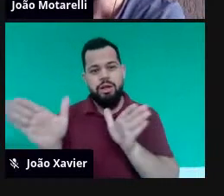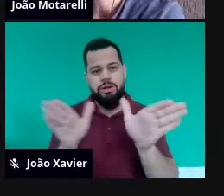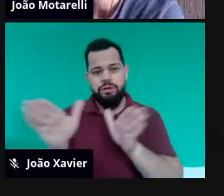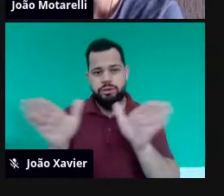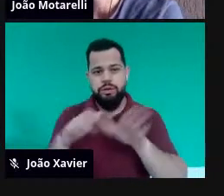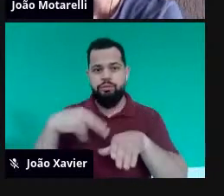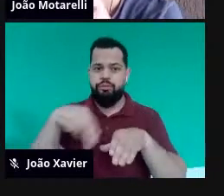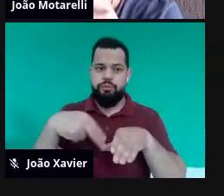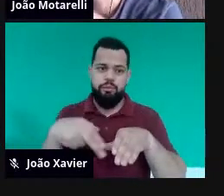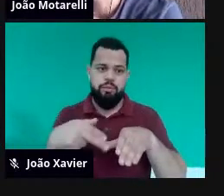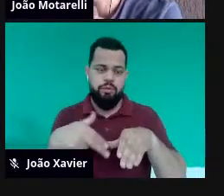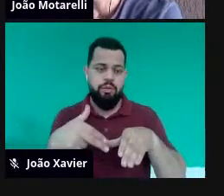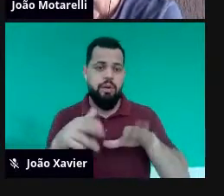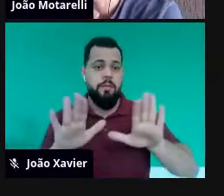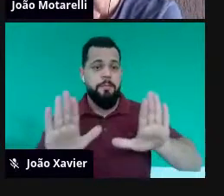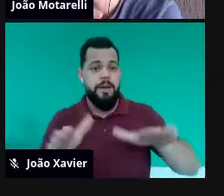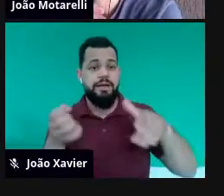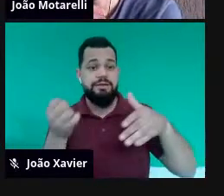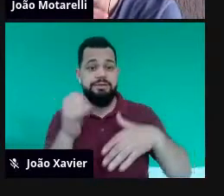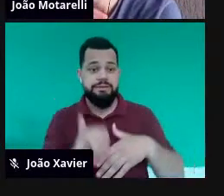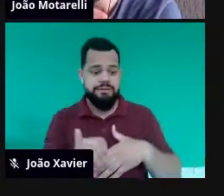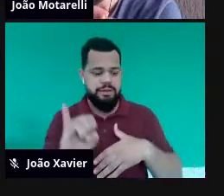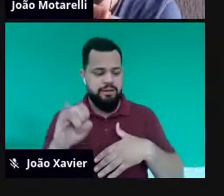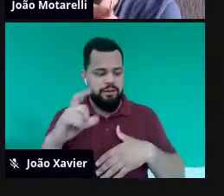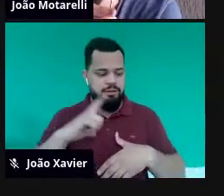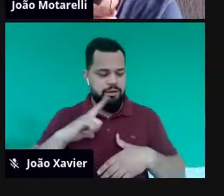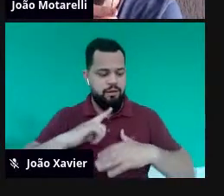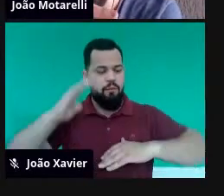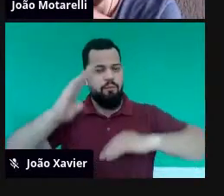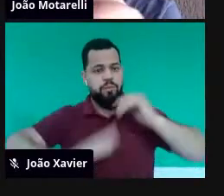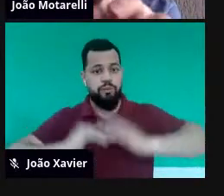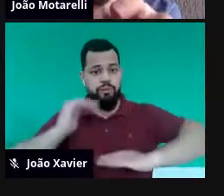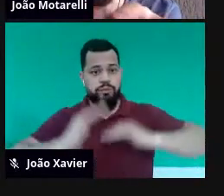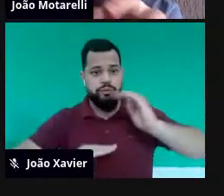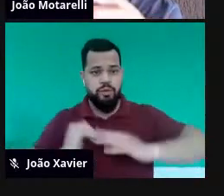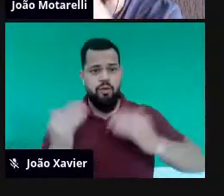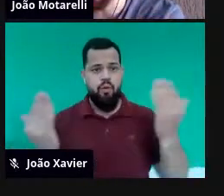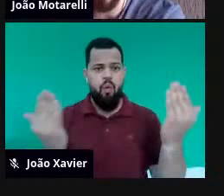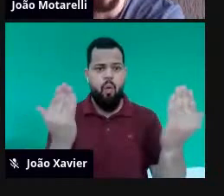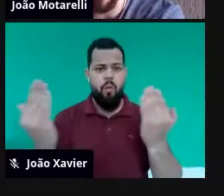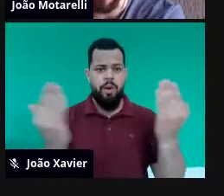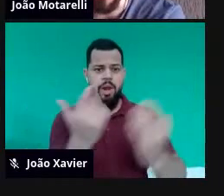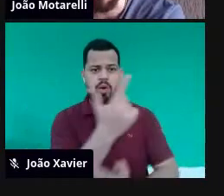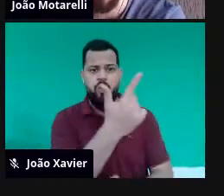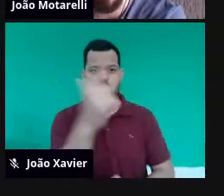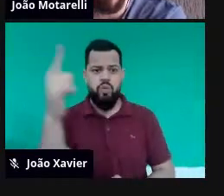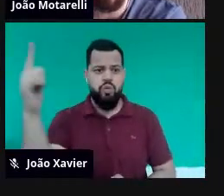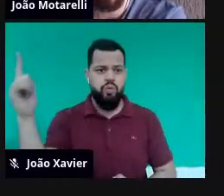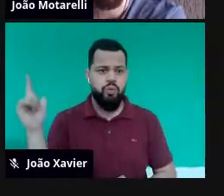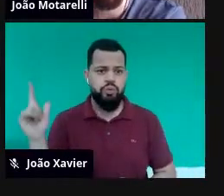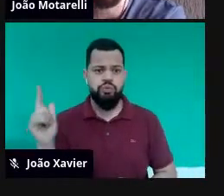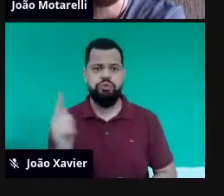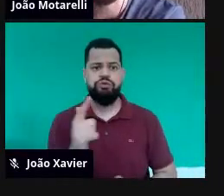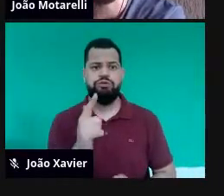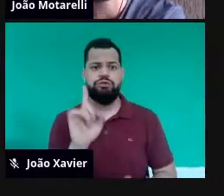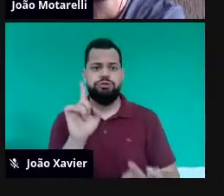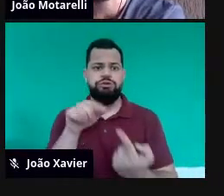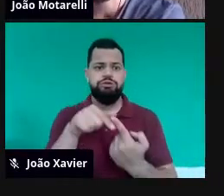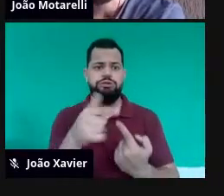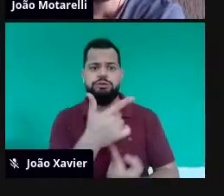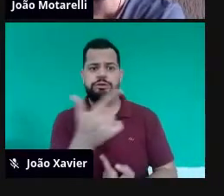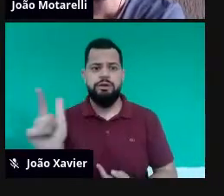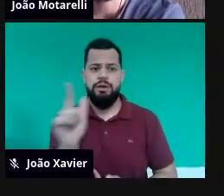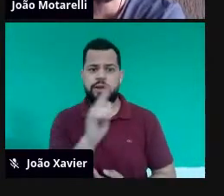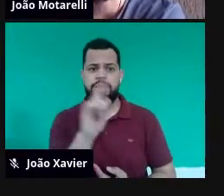né, mas se for um profissional comparado com os outros que não atendem especificamente transtornos